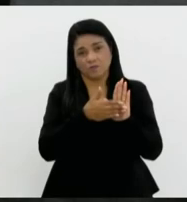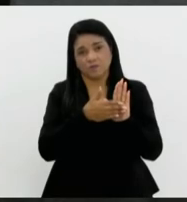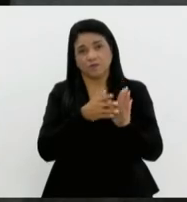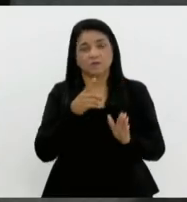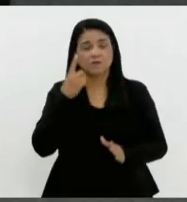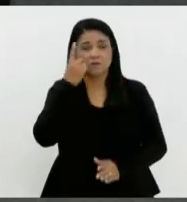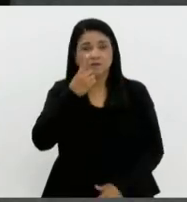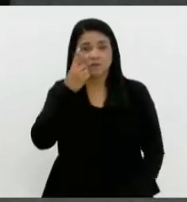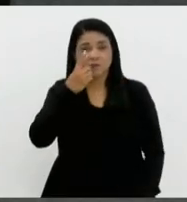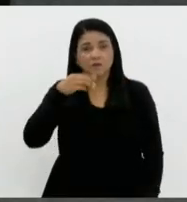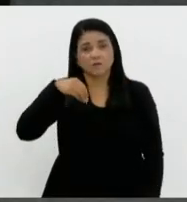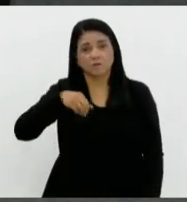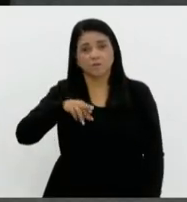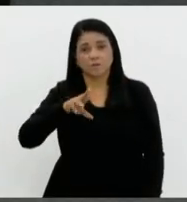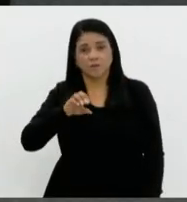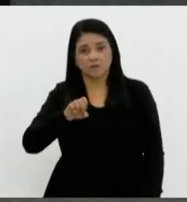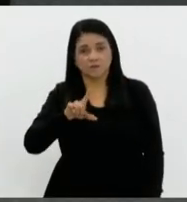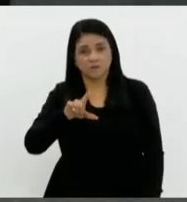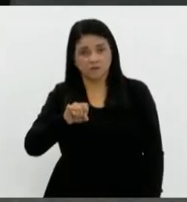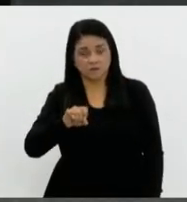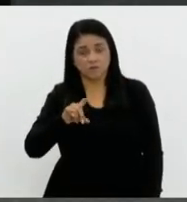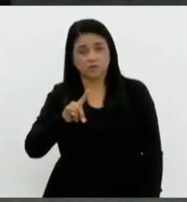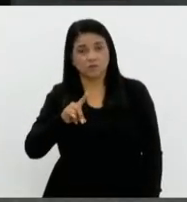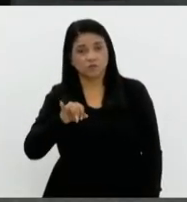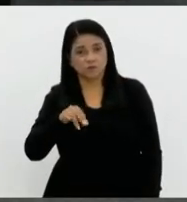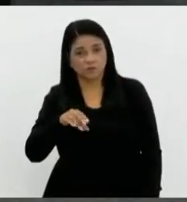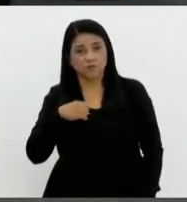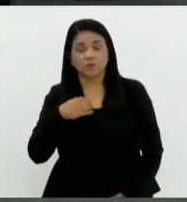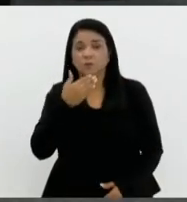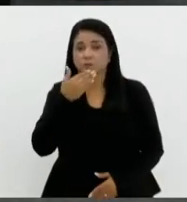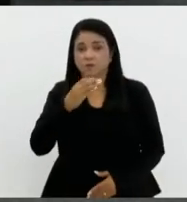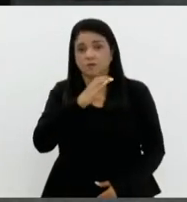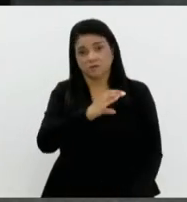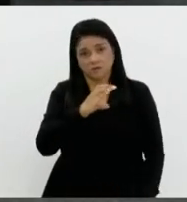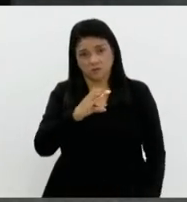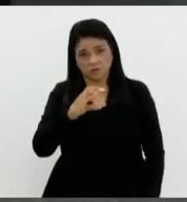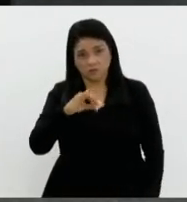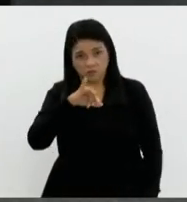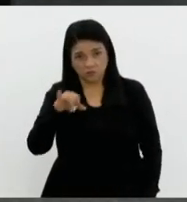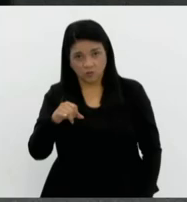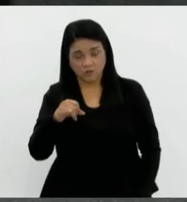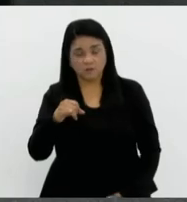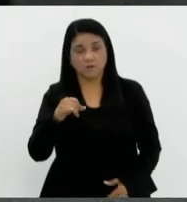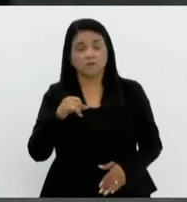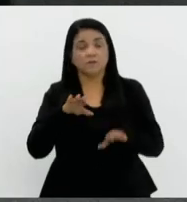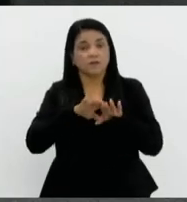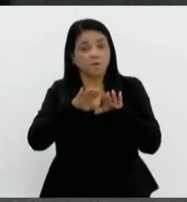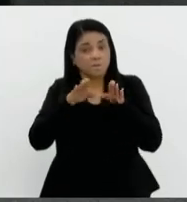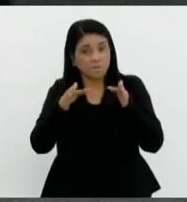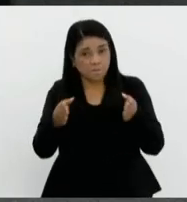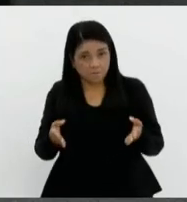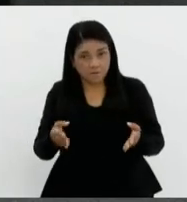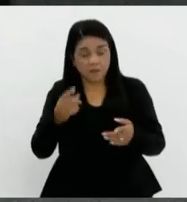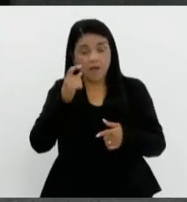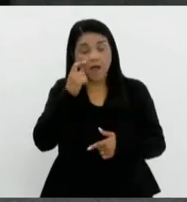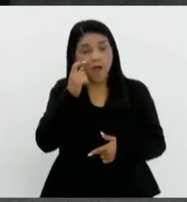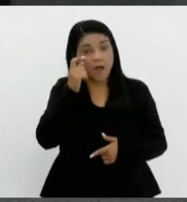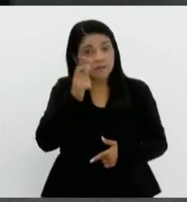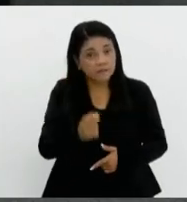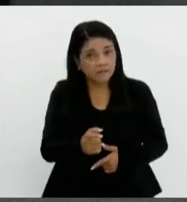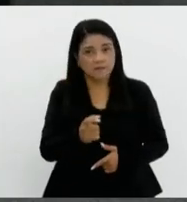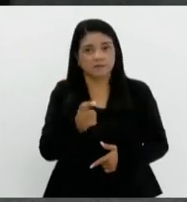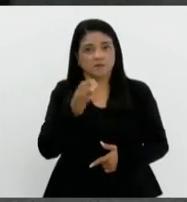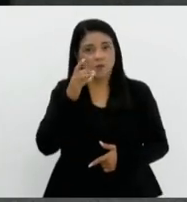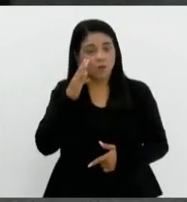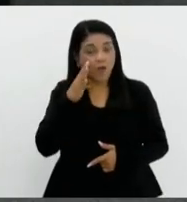deputado Marcelo do seu Dino. Então, eu peço a atenção da CCJ e da mesa para que a gente